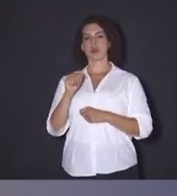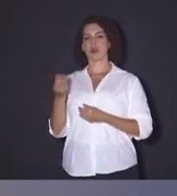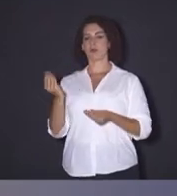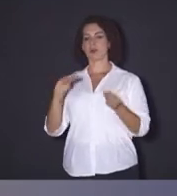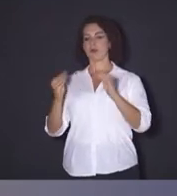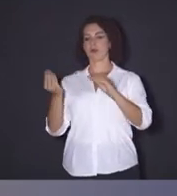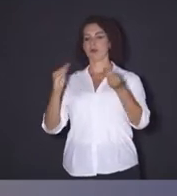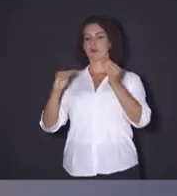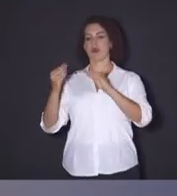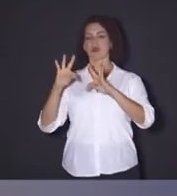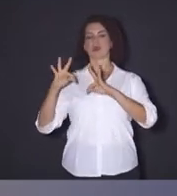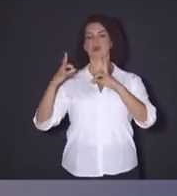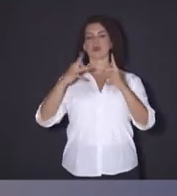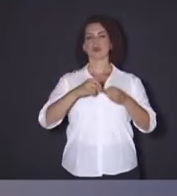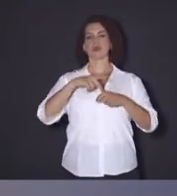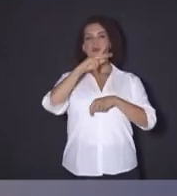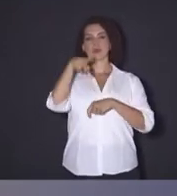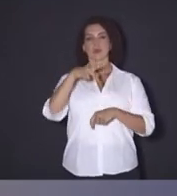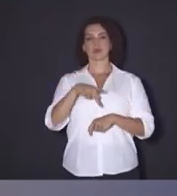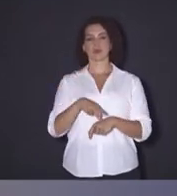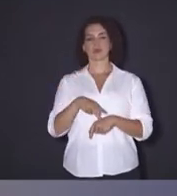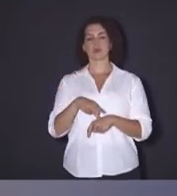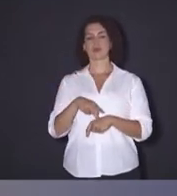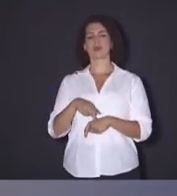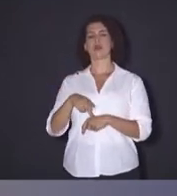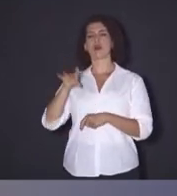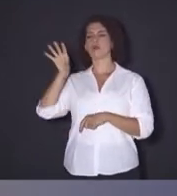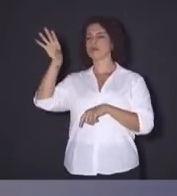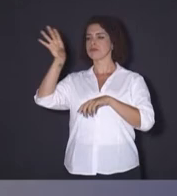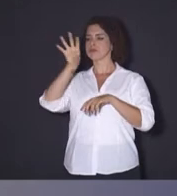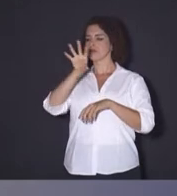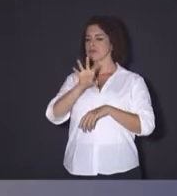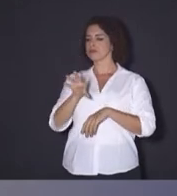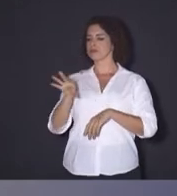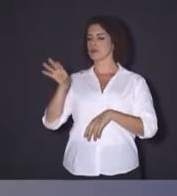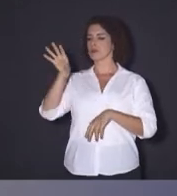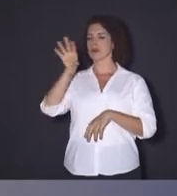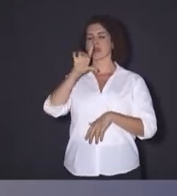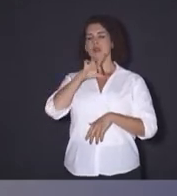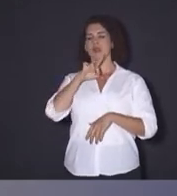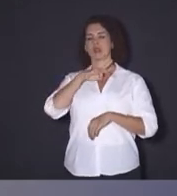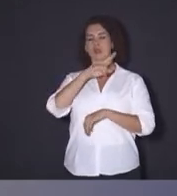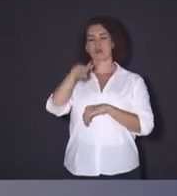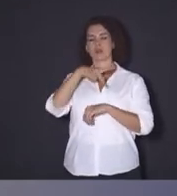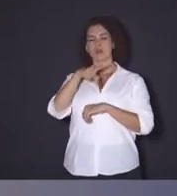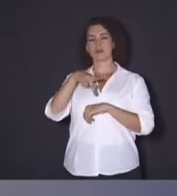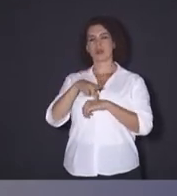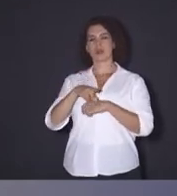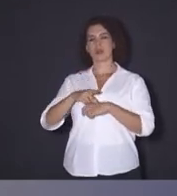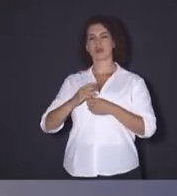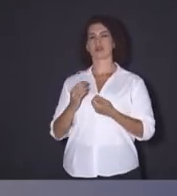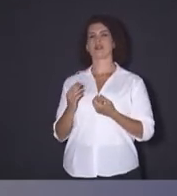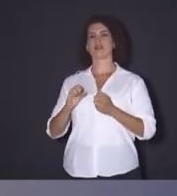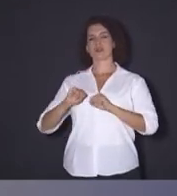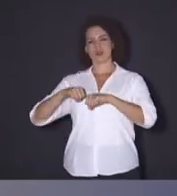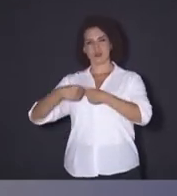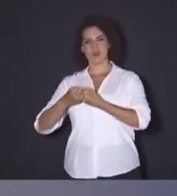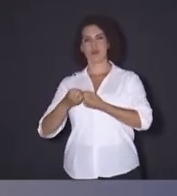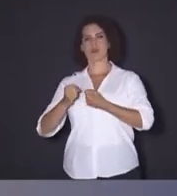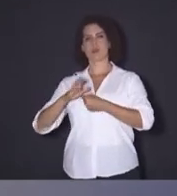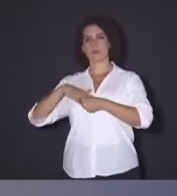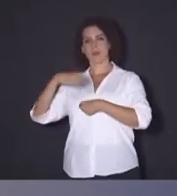em algumas áreas ali, nós temos os espaços, os países que mais se dedicam à edição desses textos, que mais contribuem